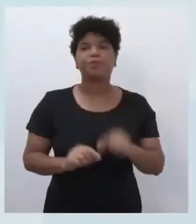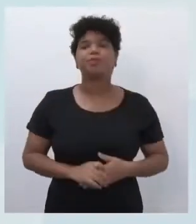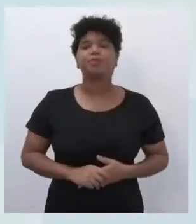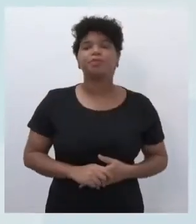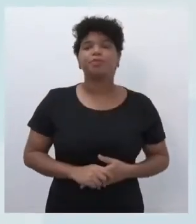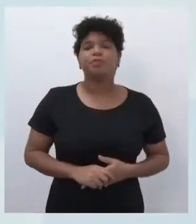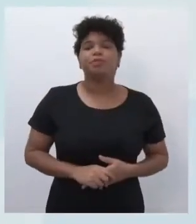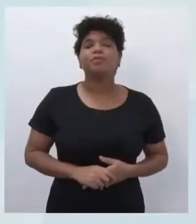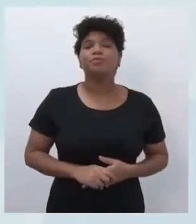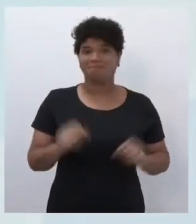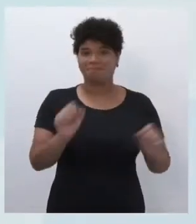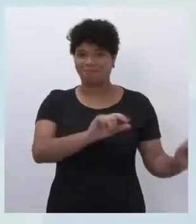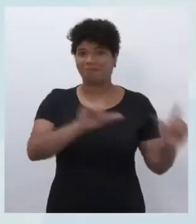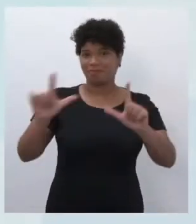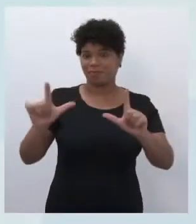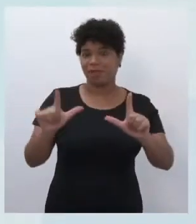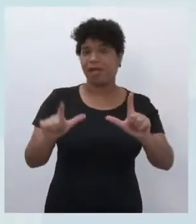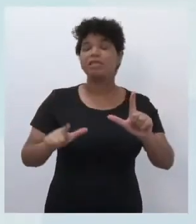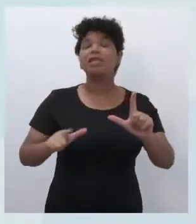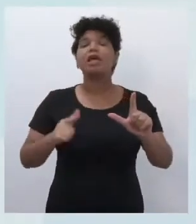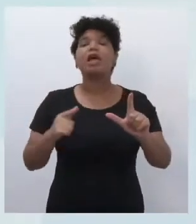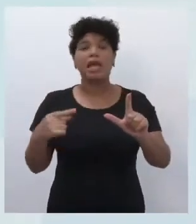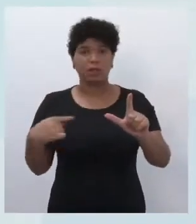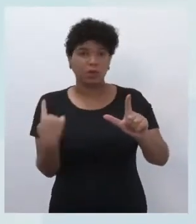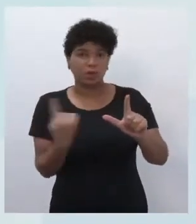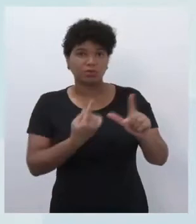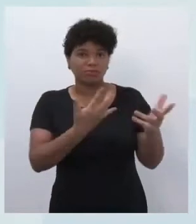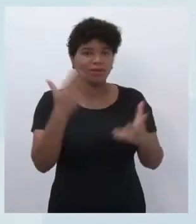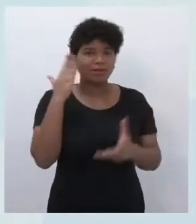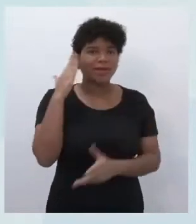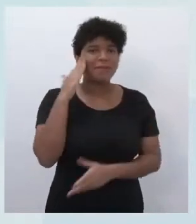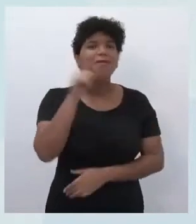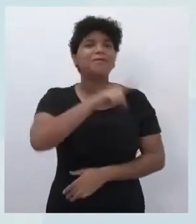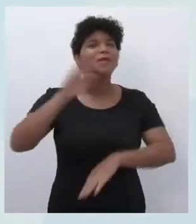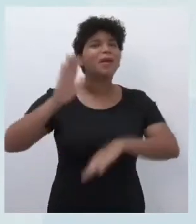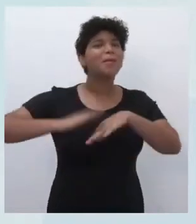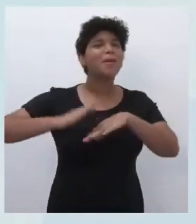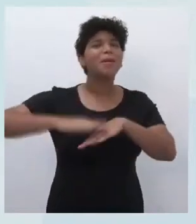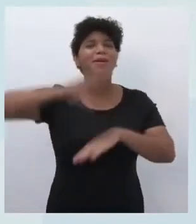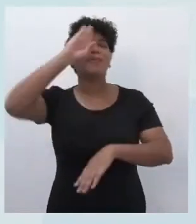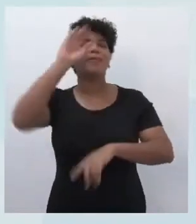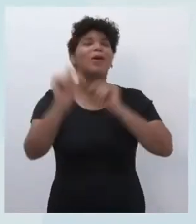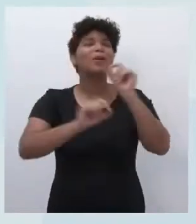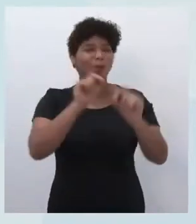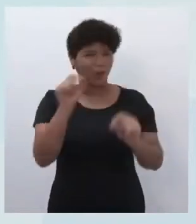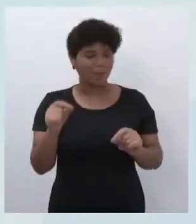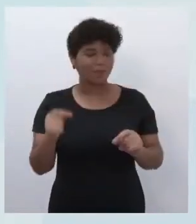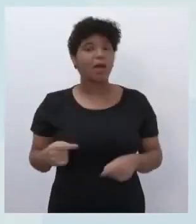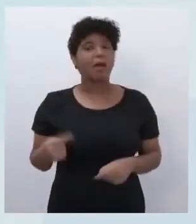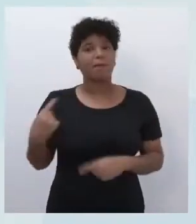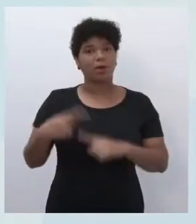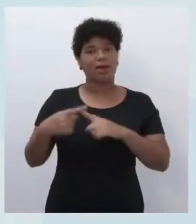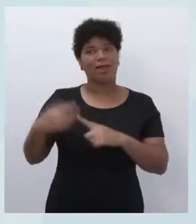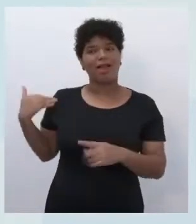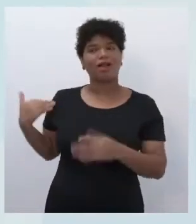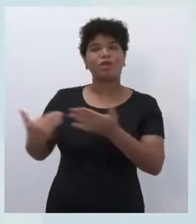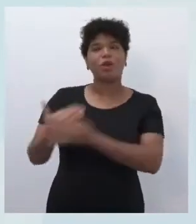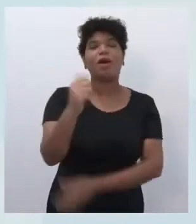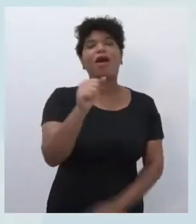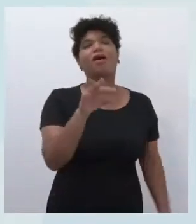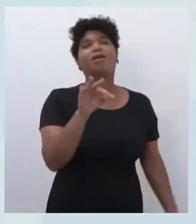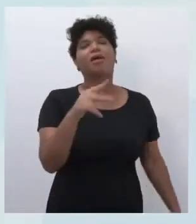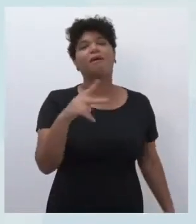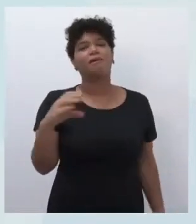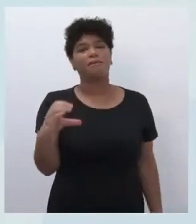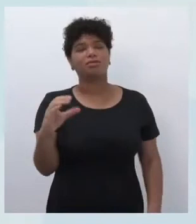E aí eu vou pedir que vocês compartilhem novamente suas práticas. No início dessa TPC, a gente pensou, fizemos uma proposta